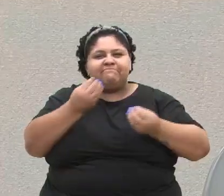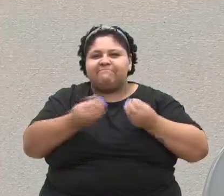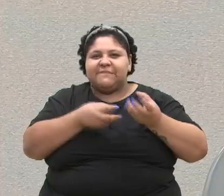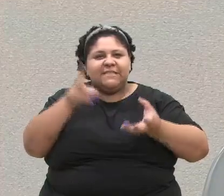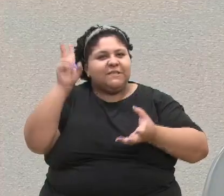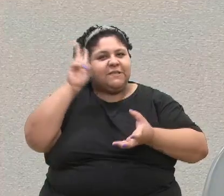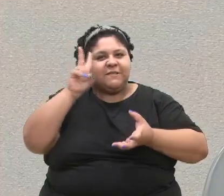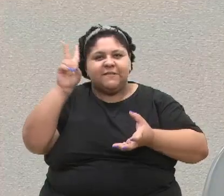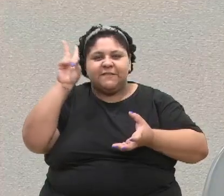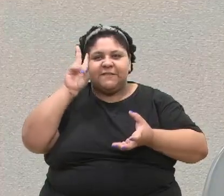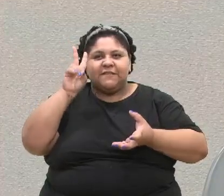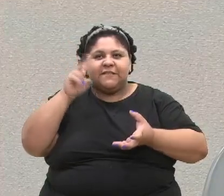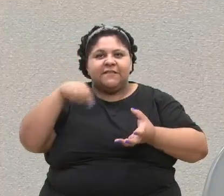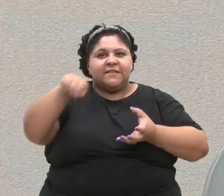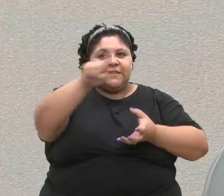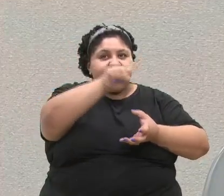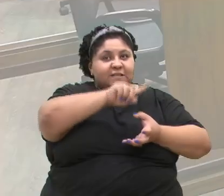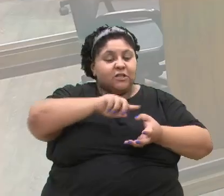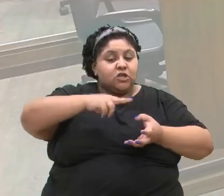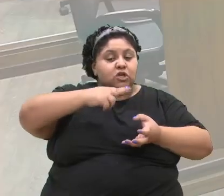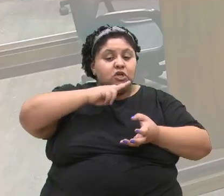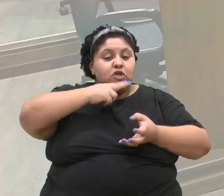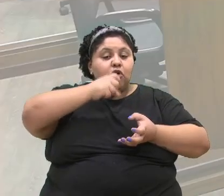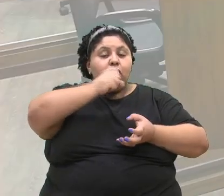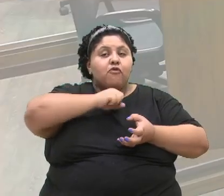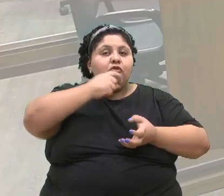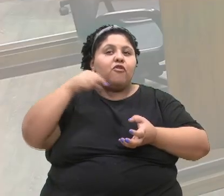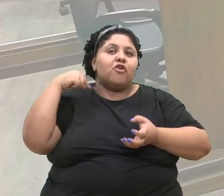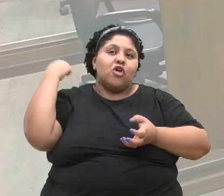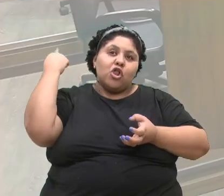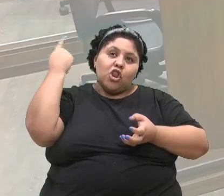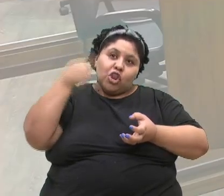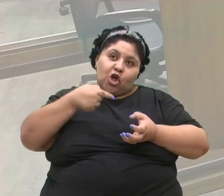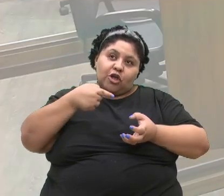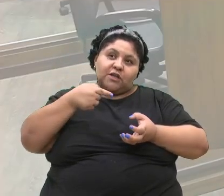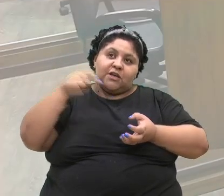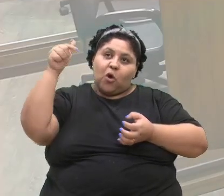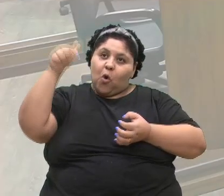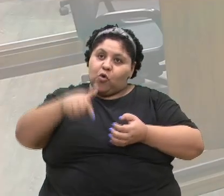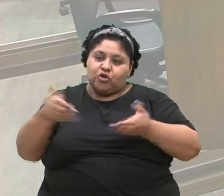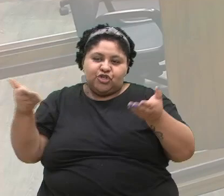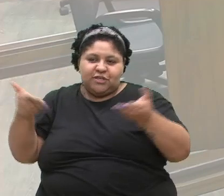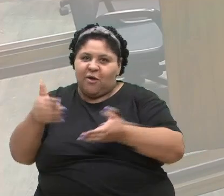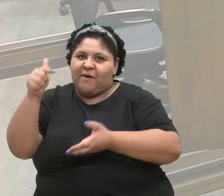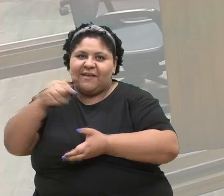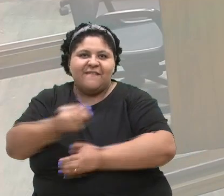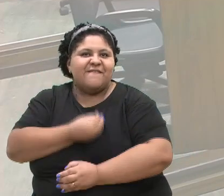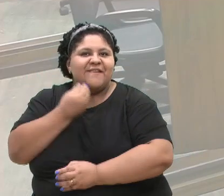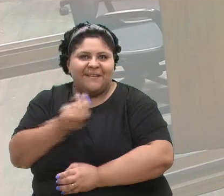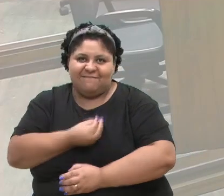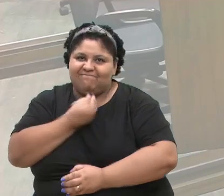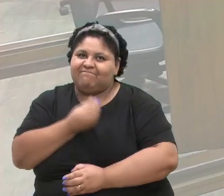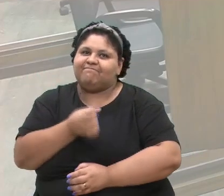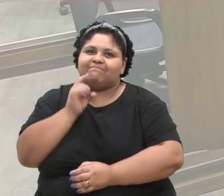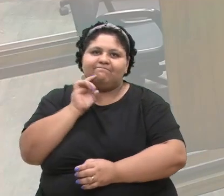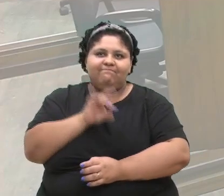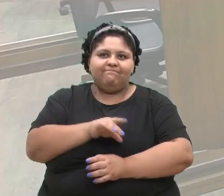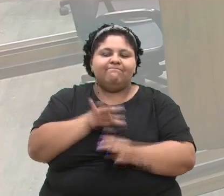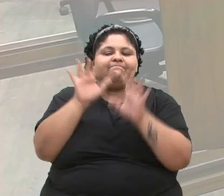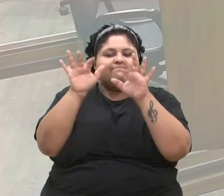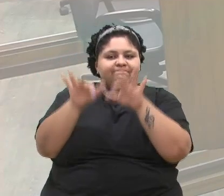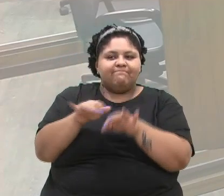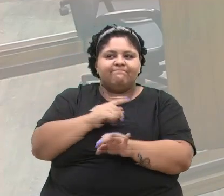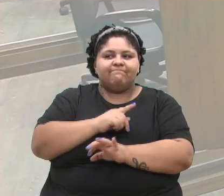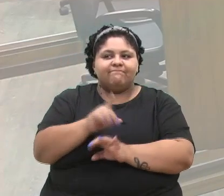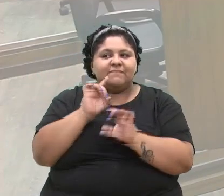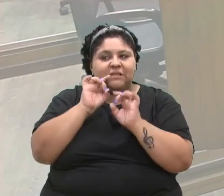não fosse pelos nossos bisavós e avós, nós não estaríamos aqui. Então é isso, senhoras e senhores. Para concluir, senhora presidente,